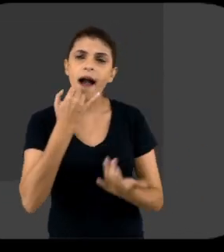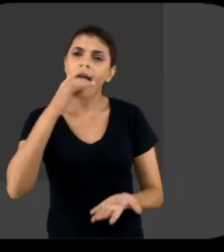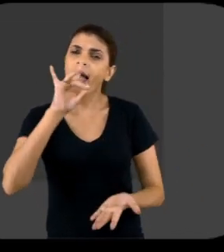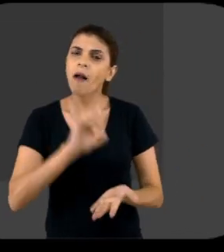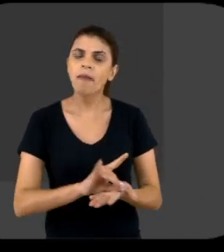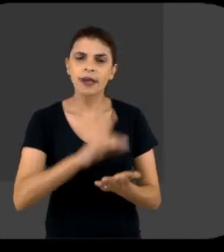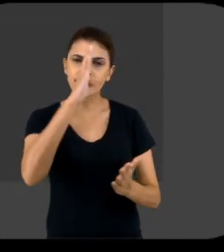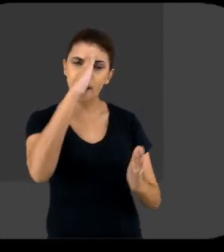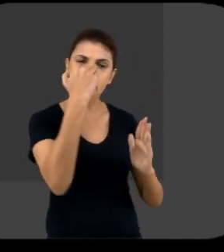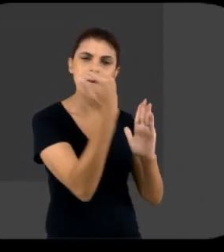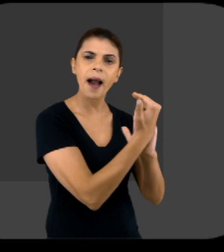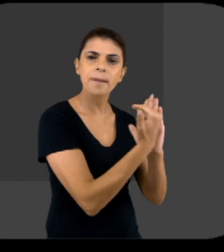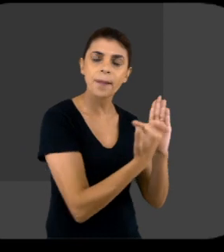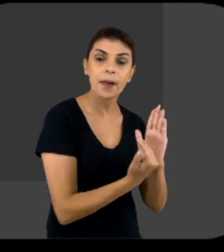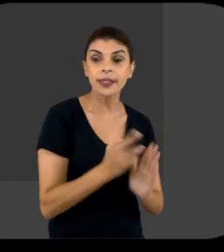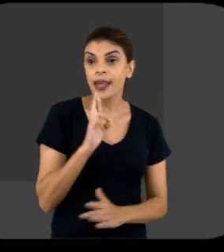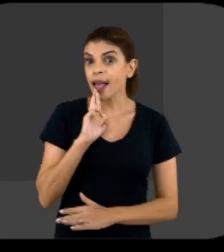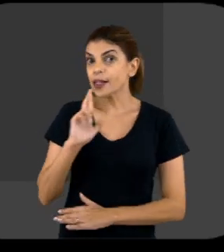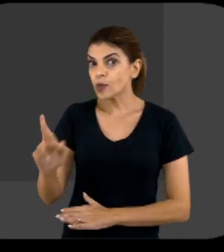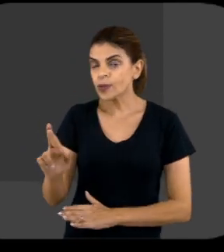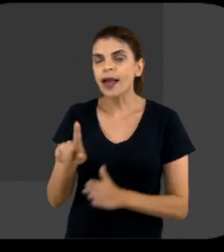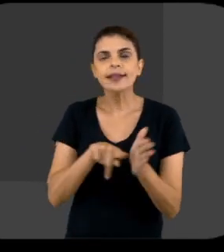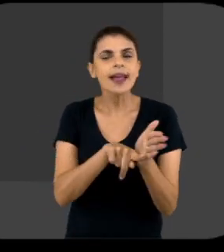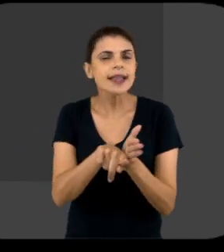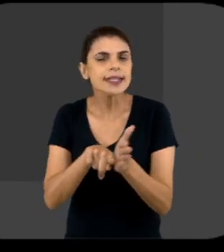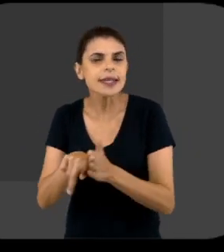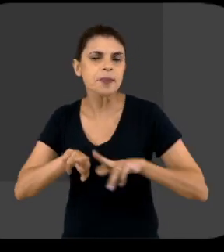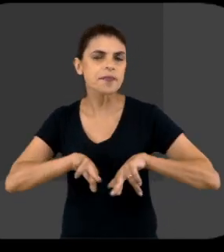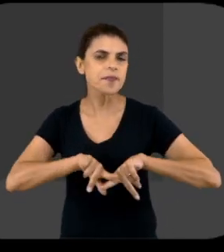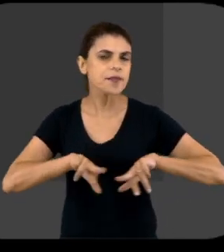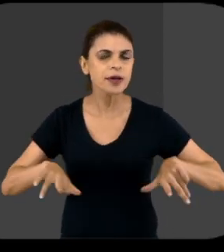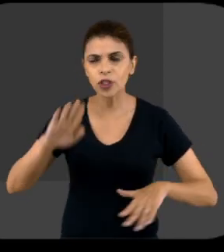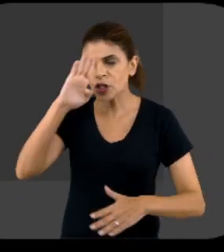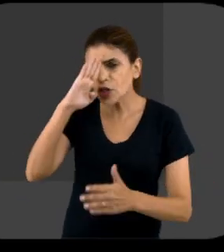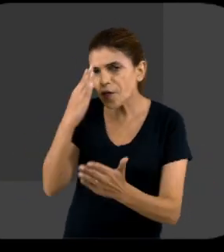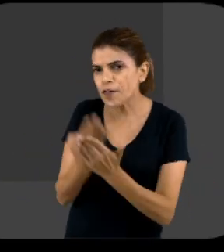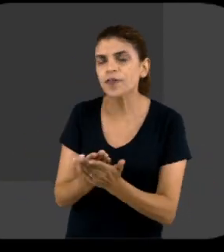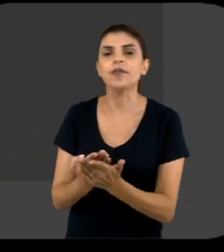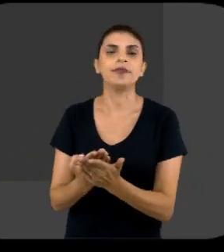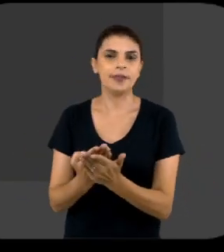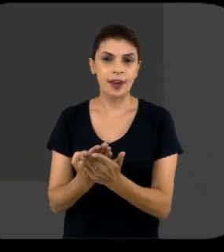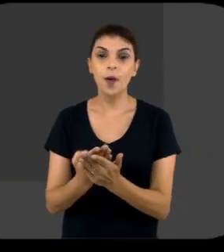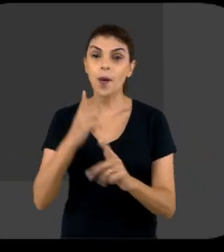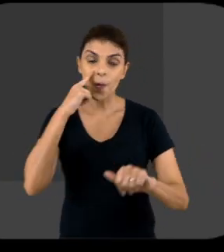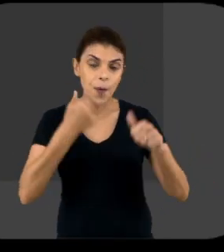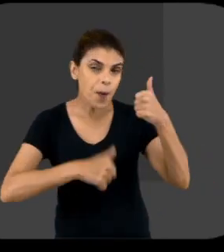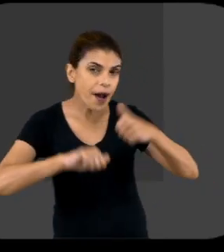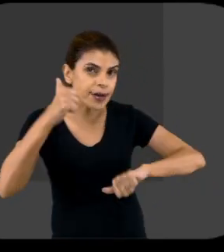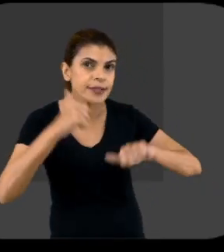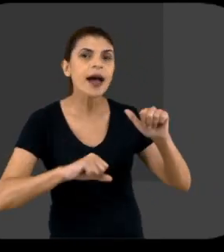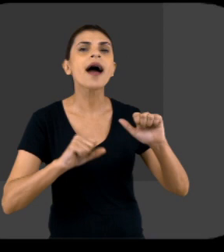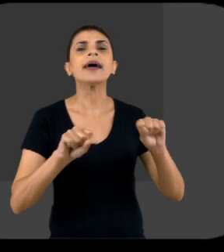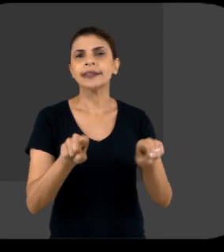realmente precisas. Os resultados de exame são resultados confiáveis. Então, a qualidade,